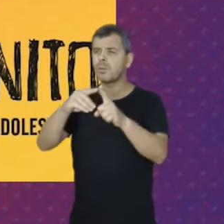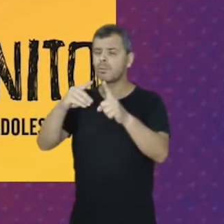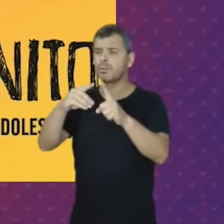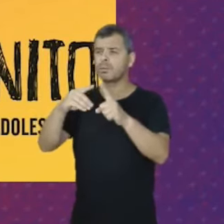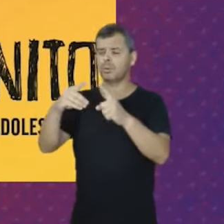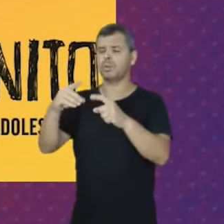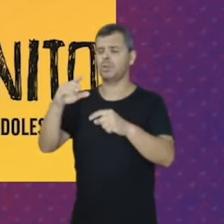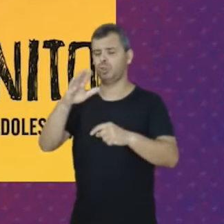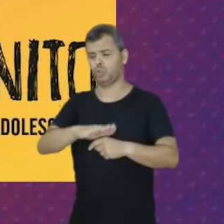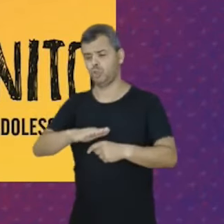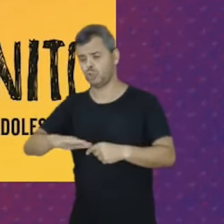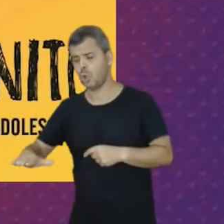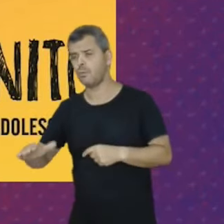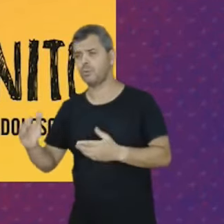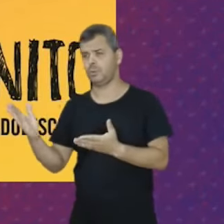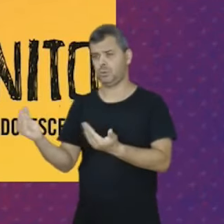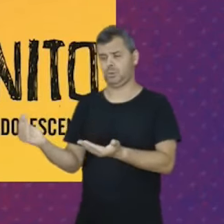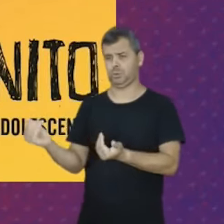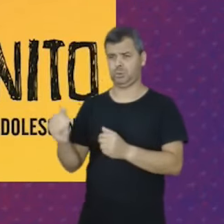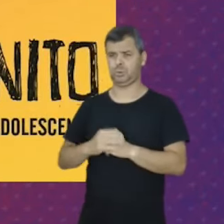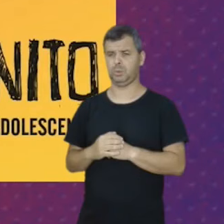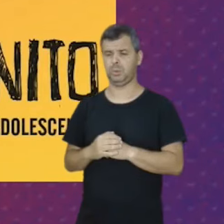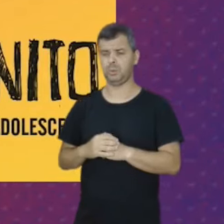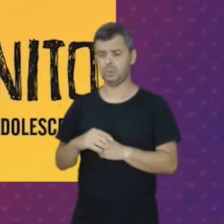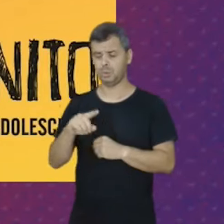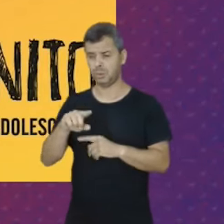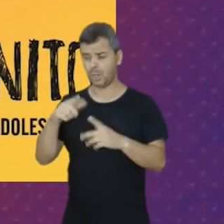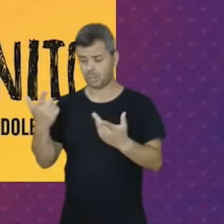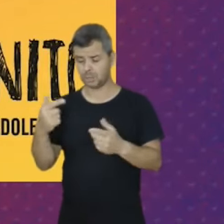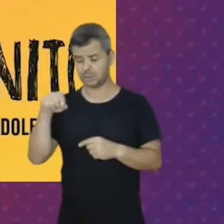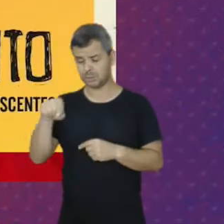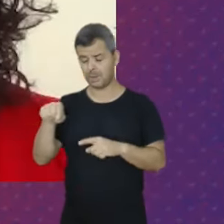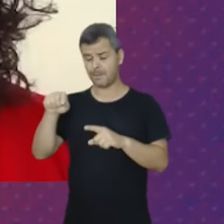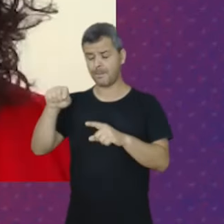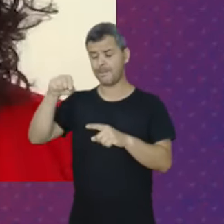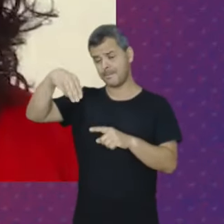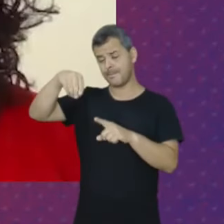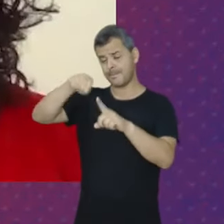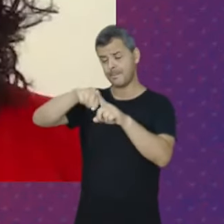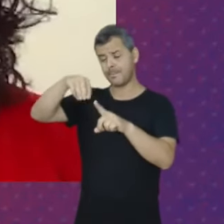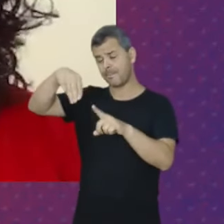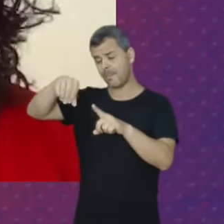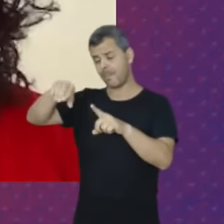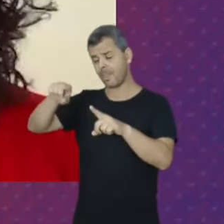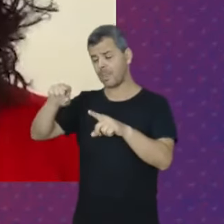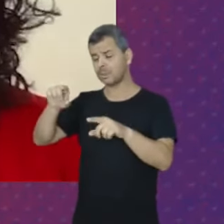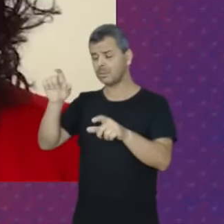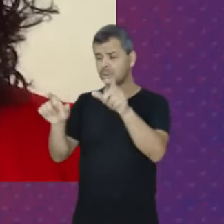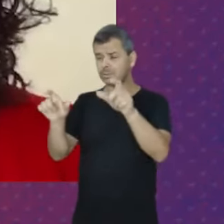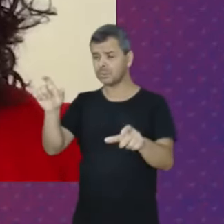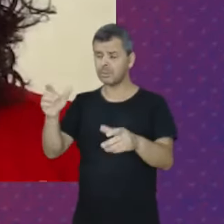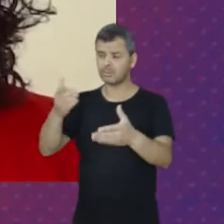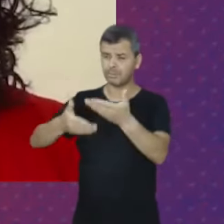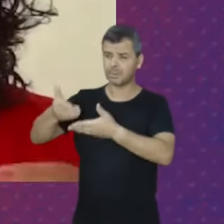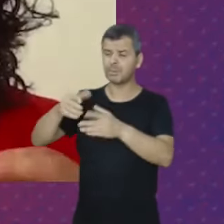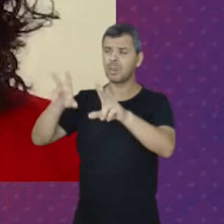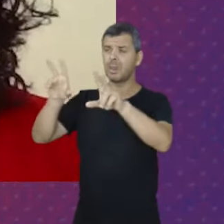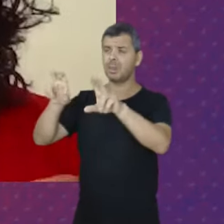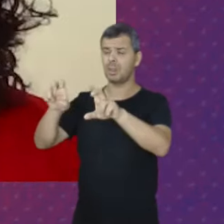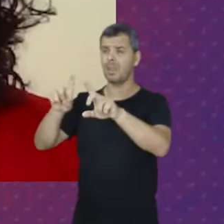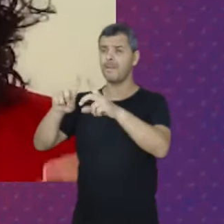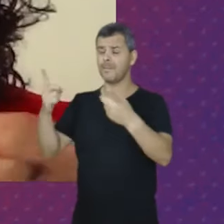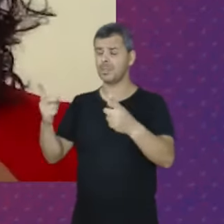de crianças e adolescentes. E nesse mês de maio, sempre as pessoas estão tratando desse assunto,